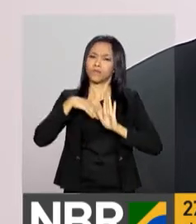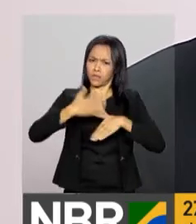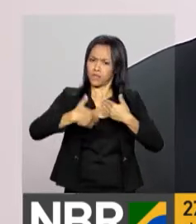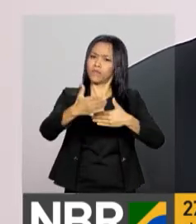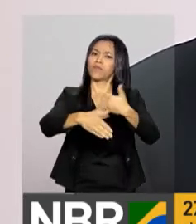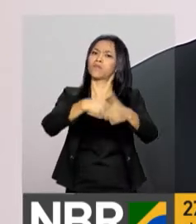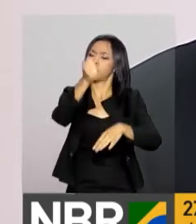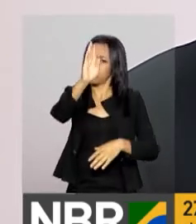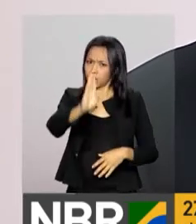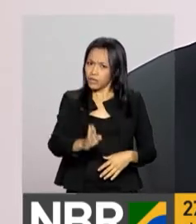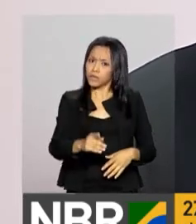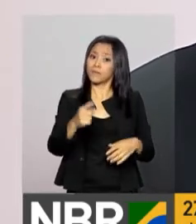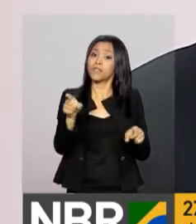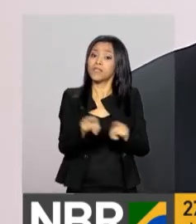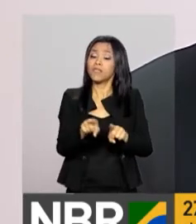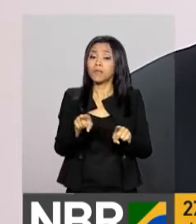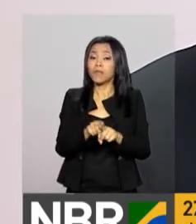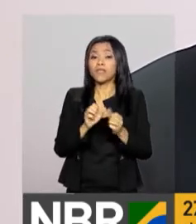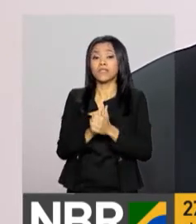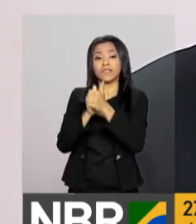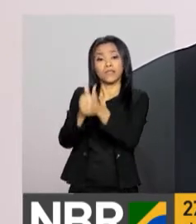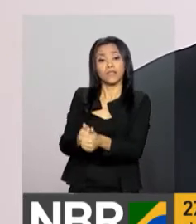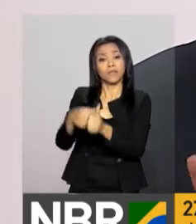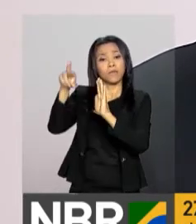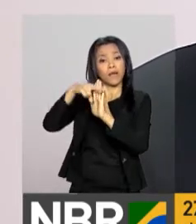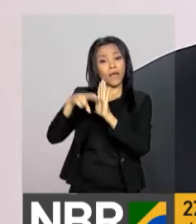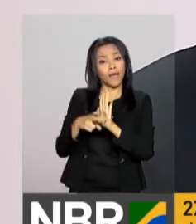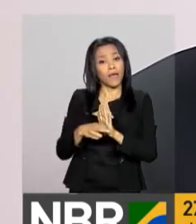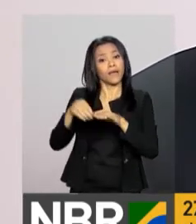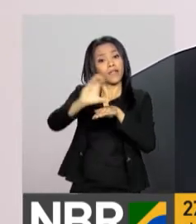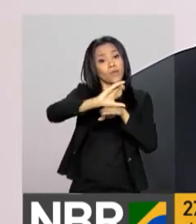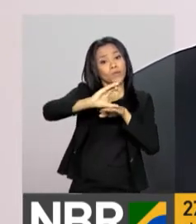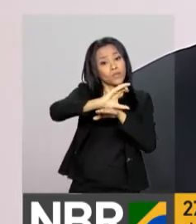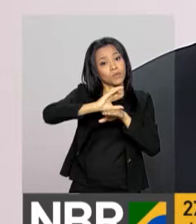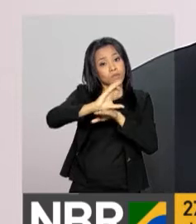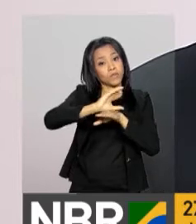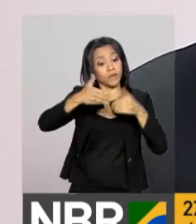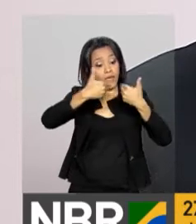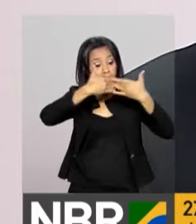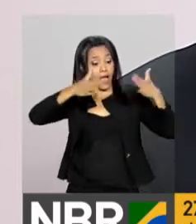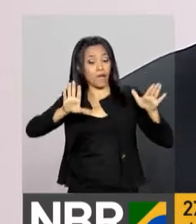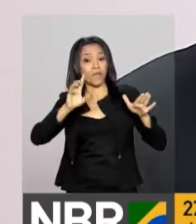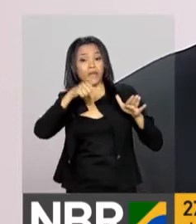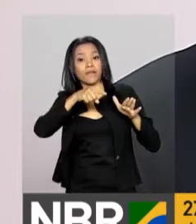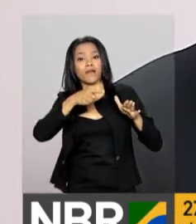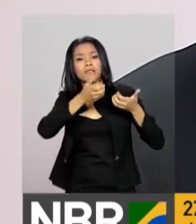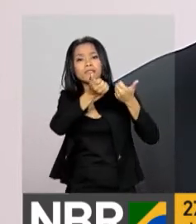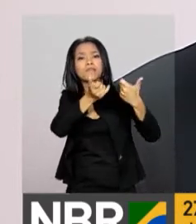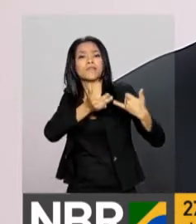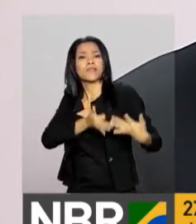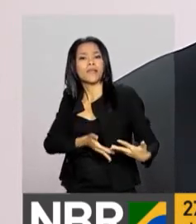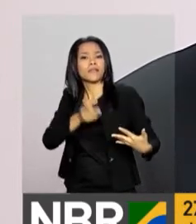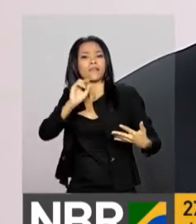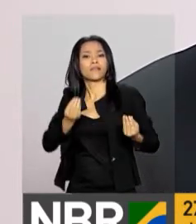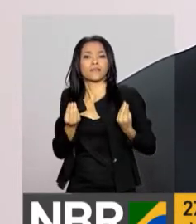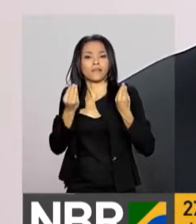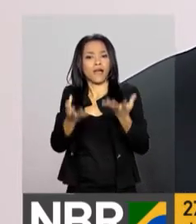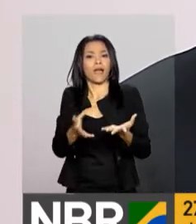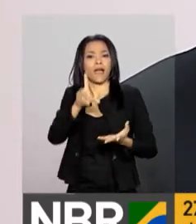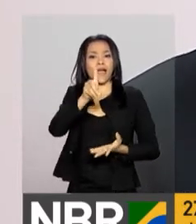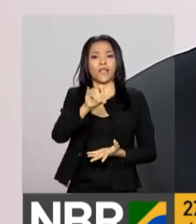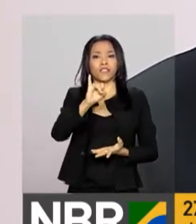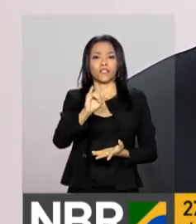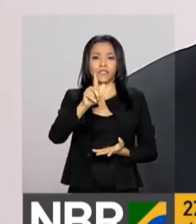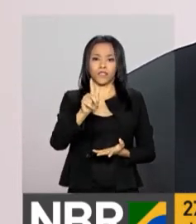cumprir um preceito constitucional que abre a nossa constituição que é a dignidade da pessoa humana quando você